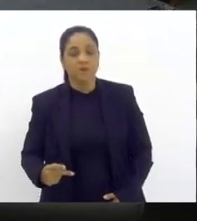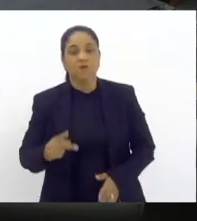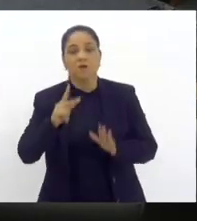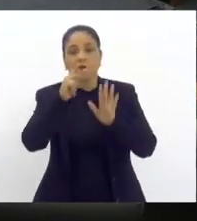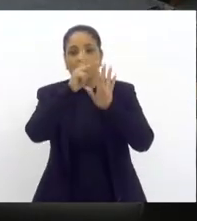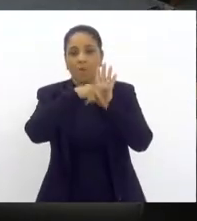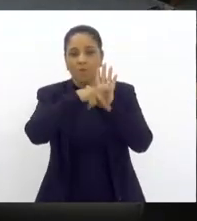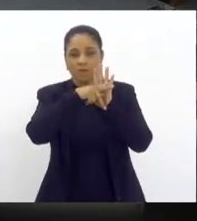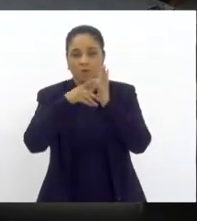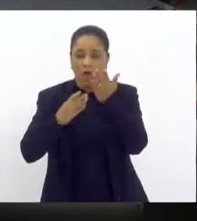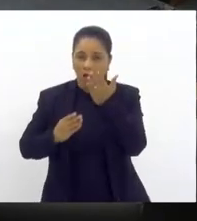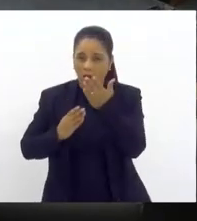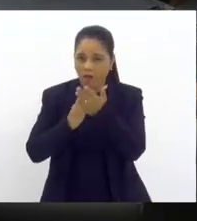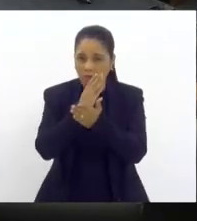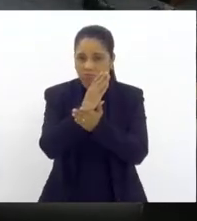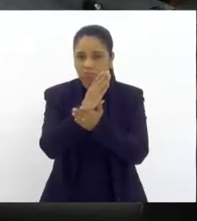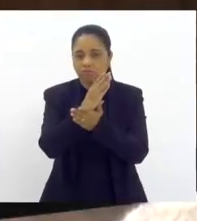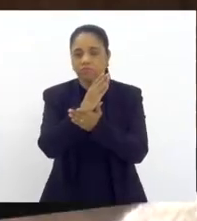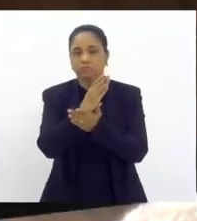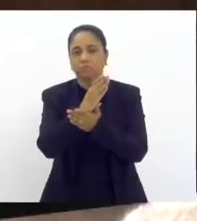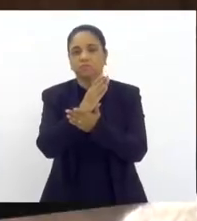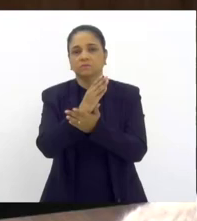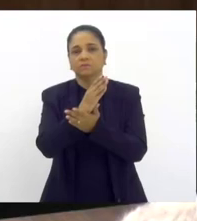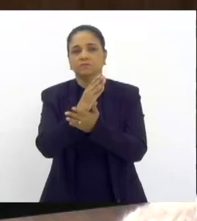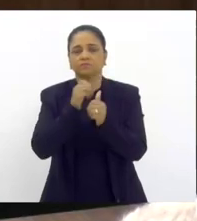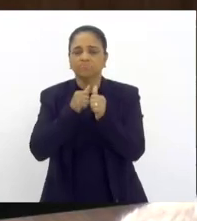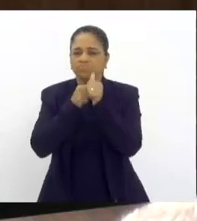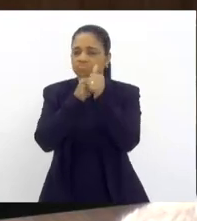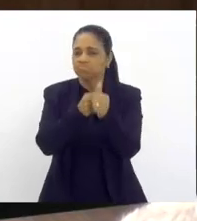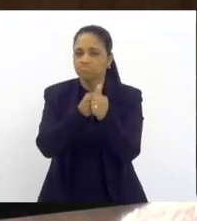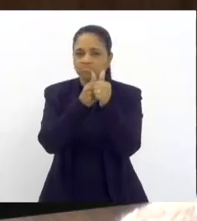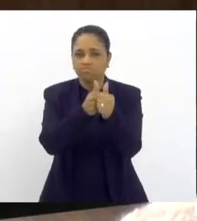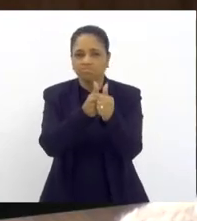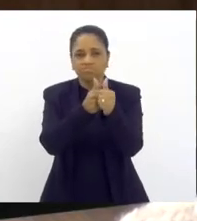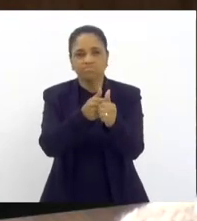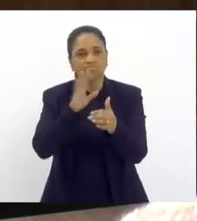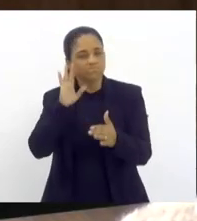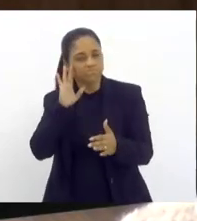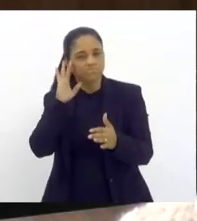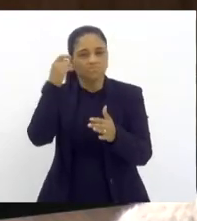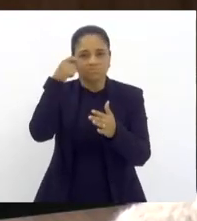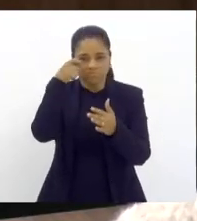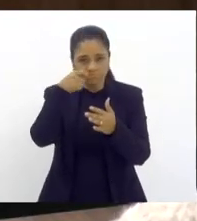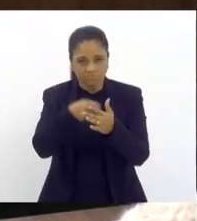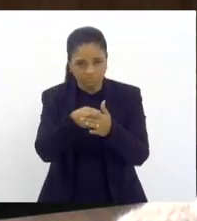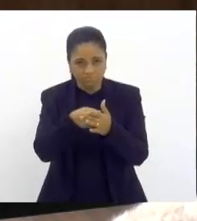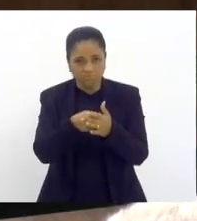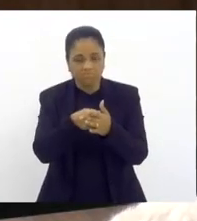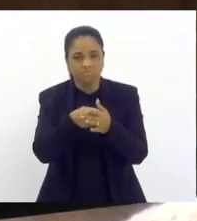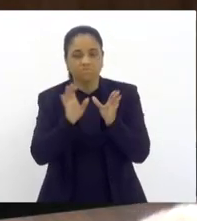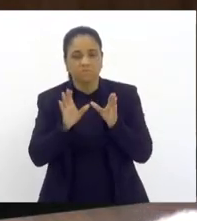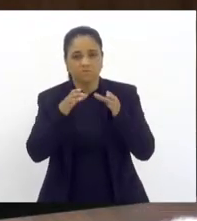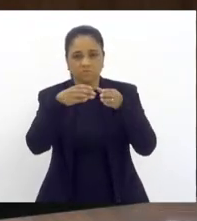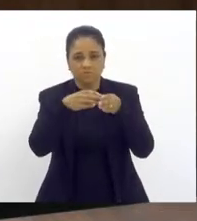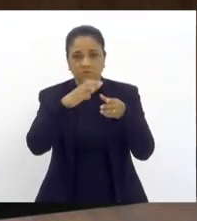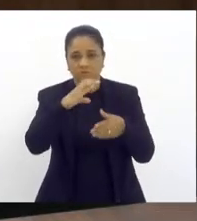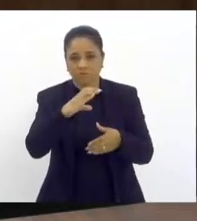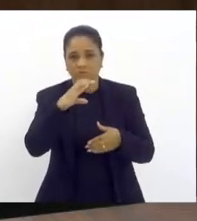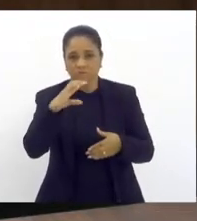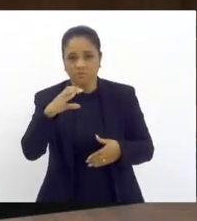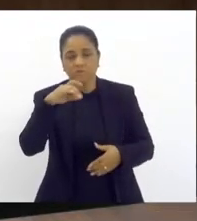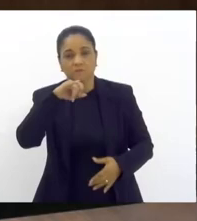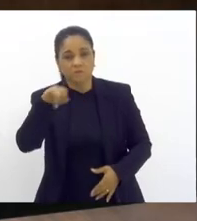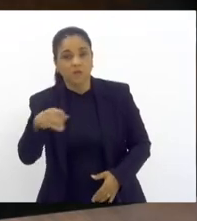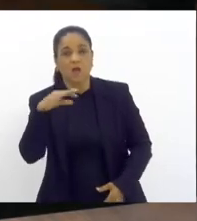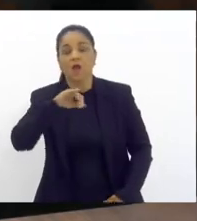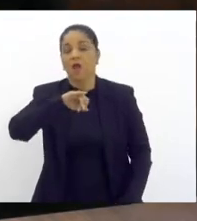projeto aprovado e acompanho aí as decisões da comissão, da CCJ. E aproveito